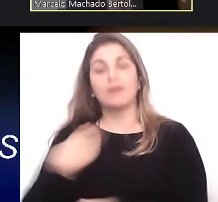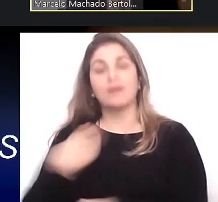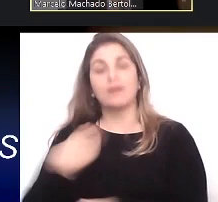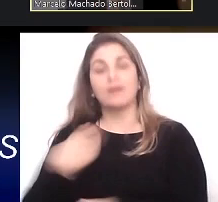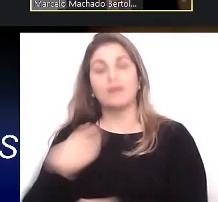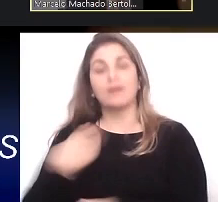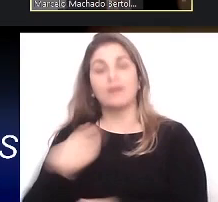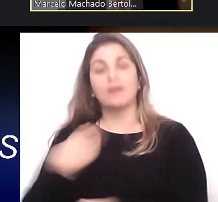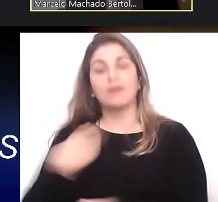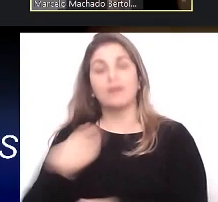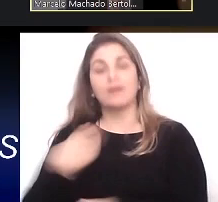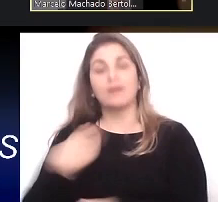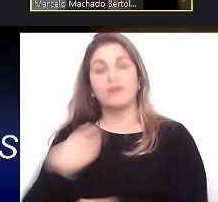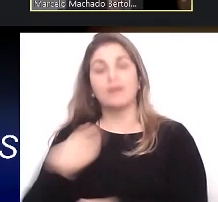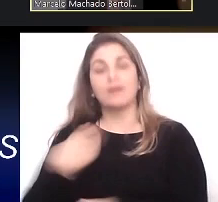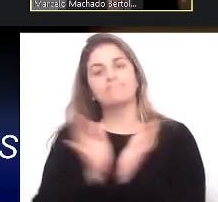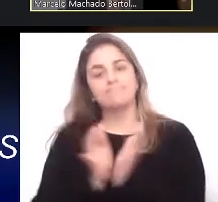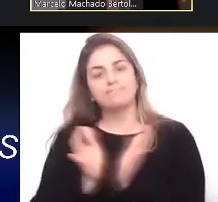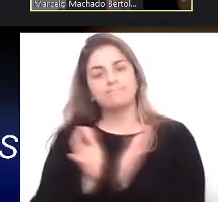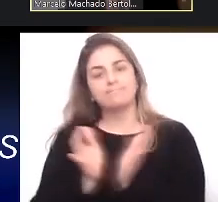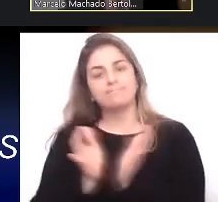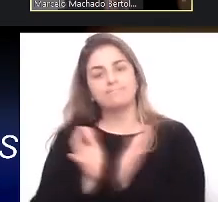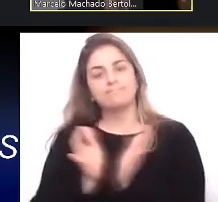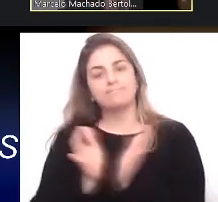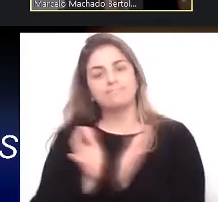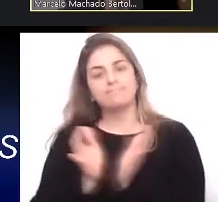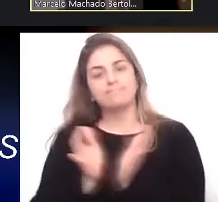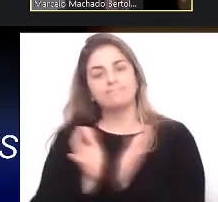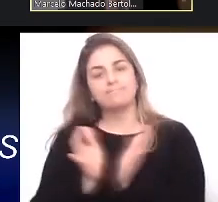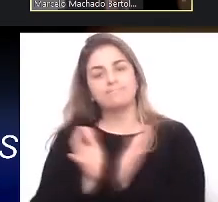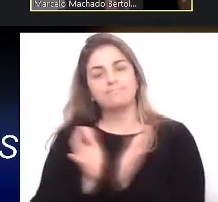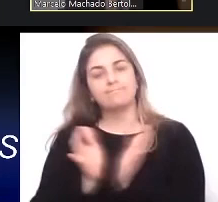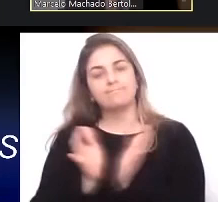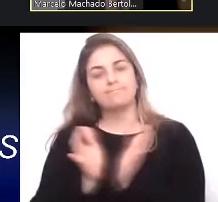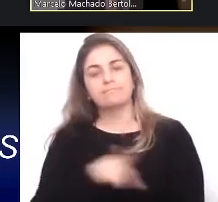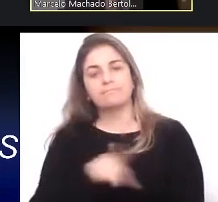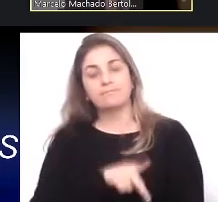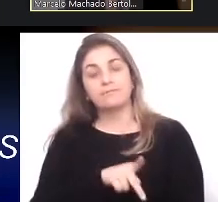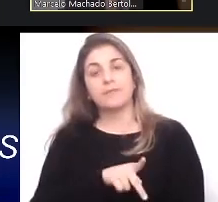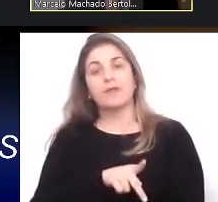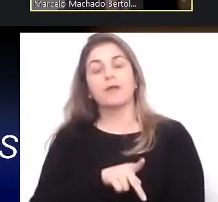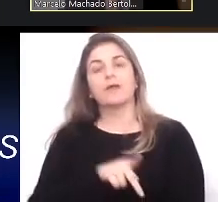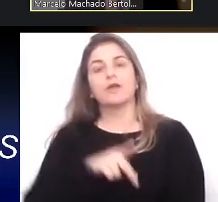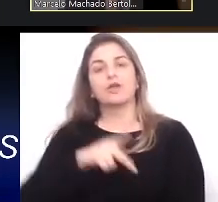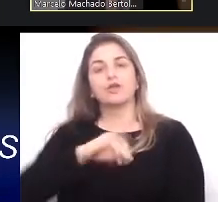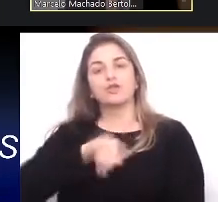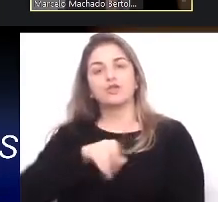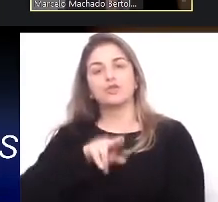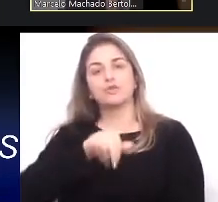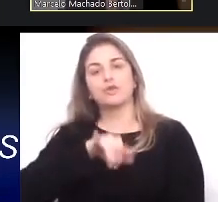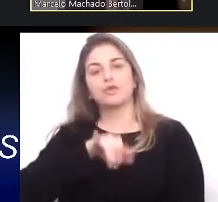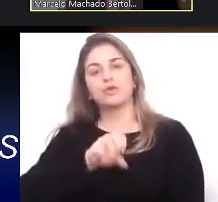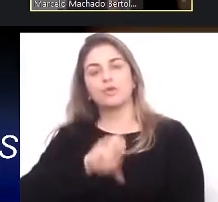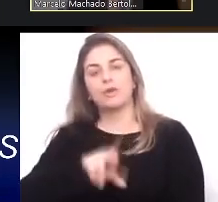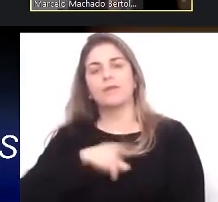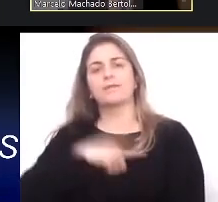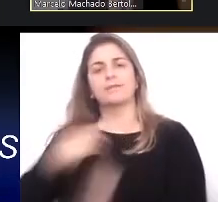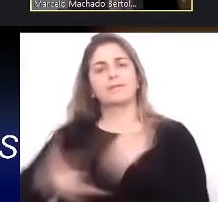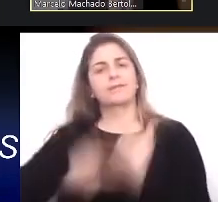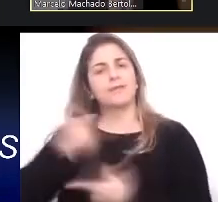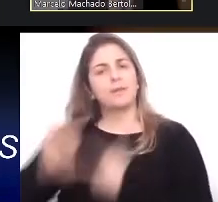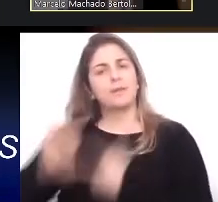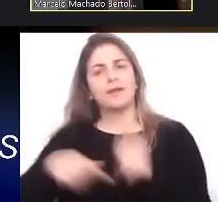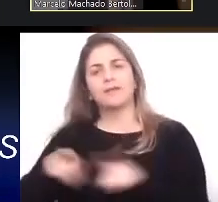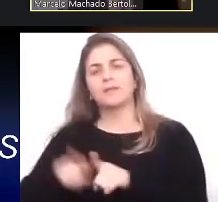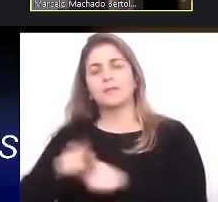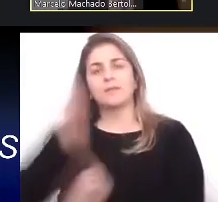meu colega de docência, Dr. Aury Lopes Júnior, que mais uma vez traz a sua sabedoria em prol